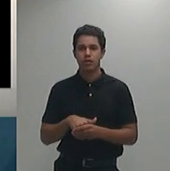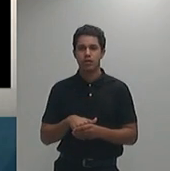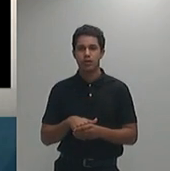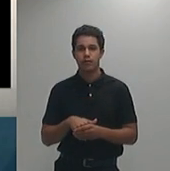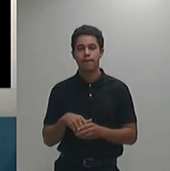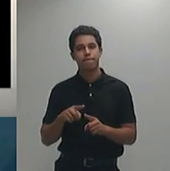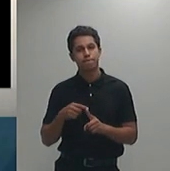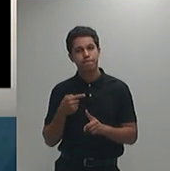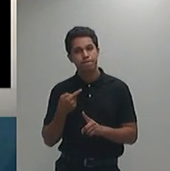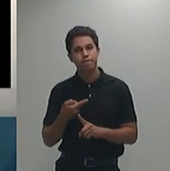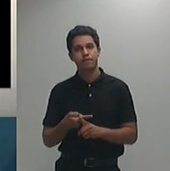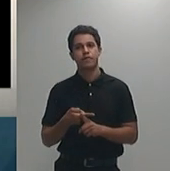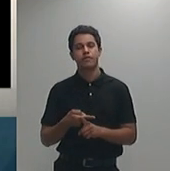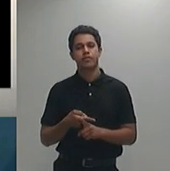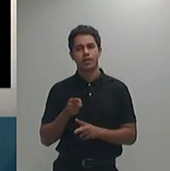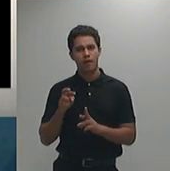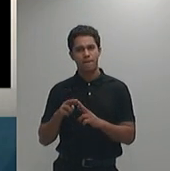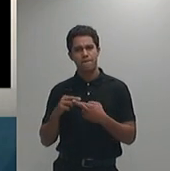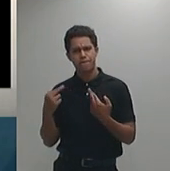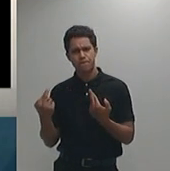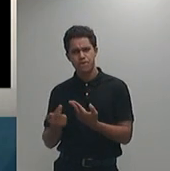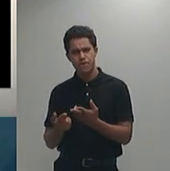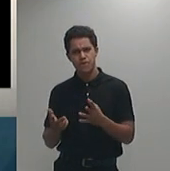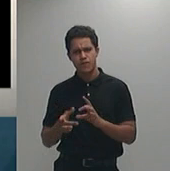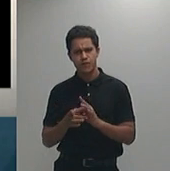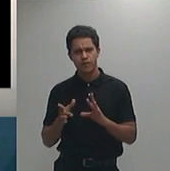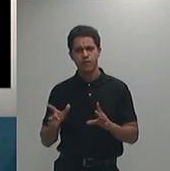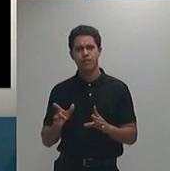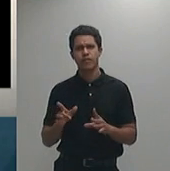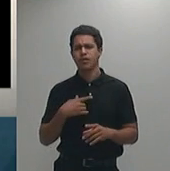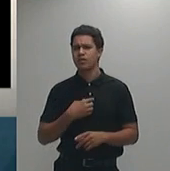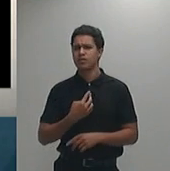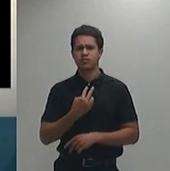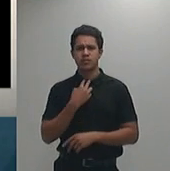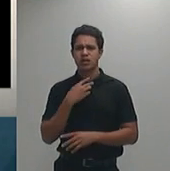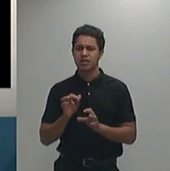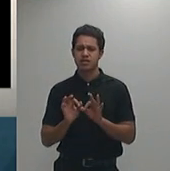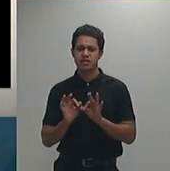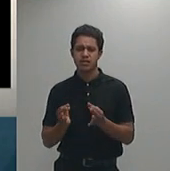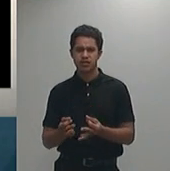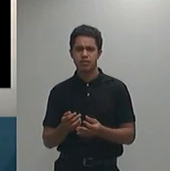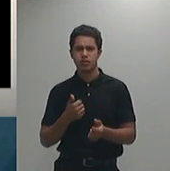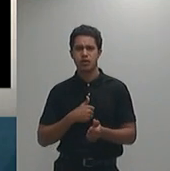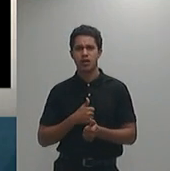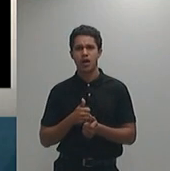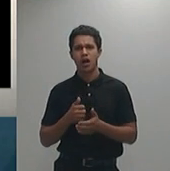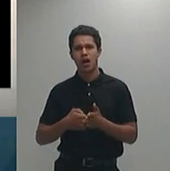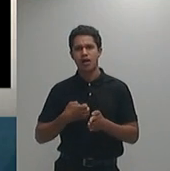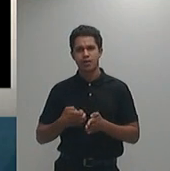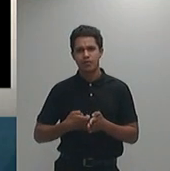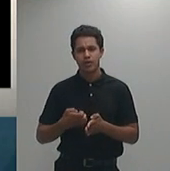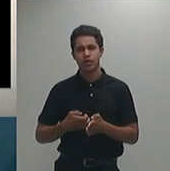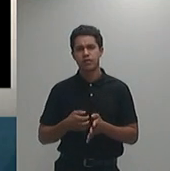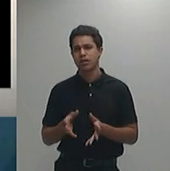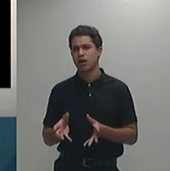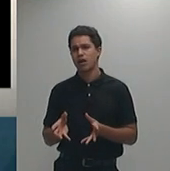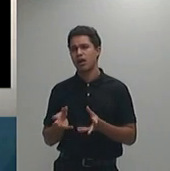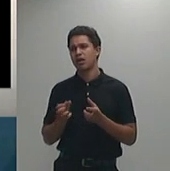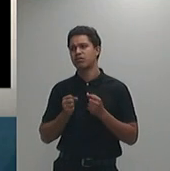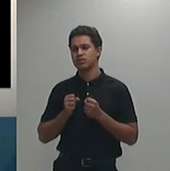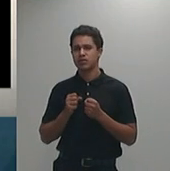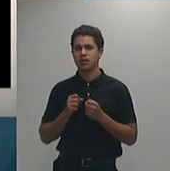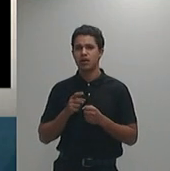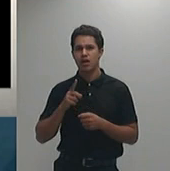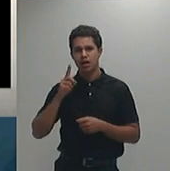o Assembleia deliberou que não bastava a companhia é aderi a